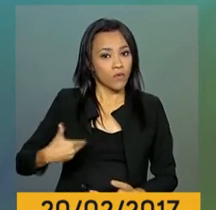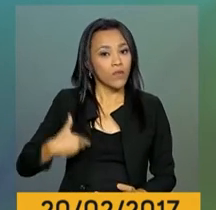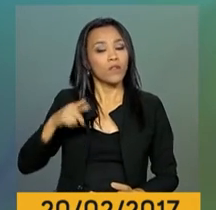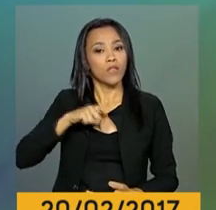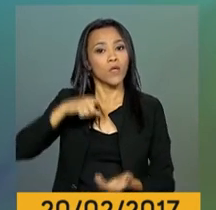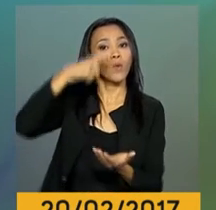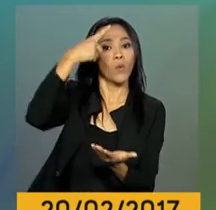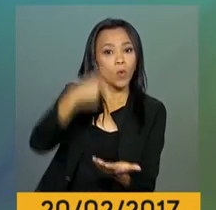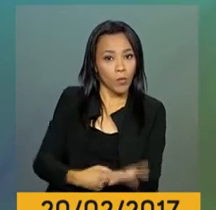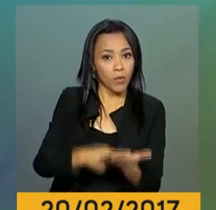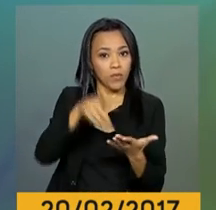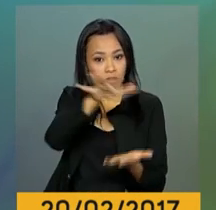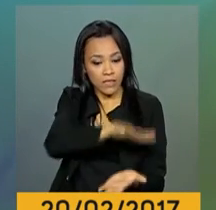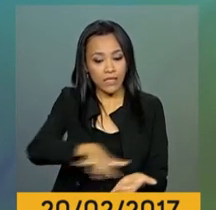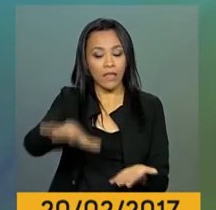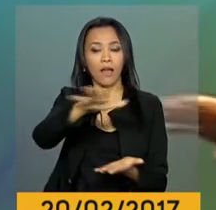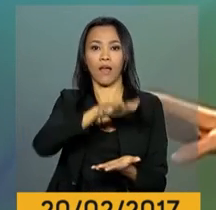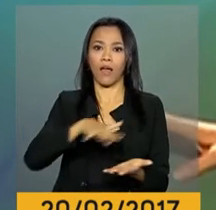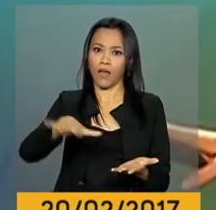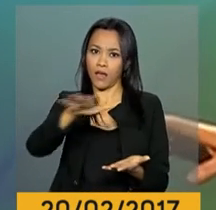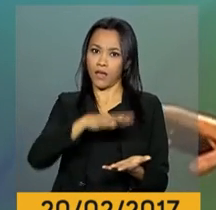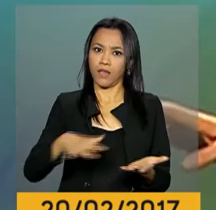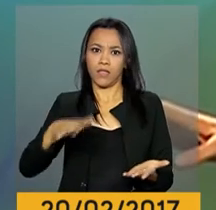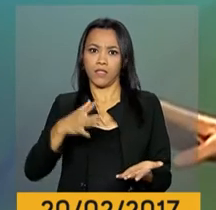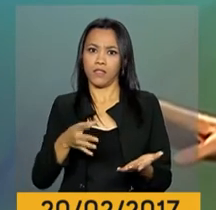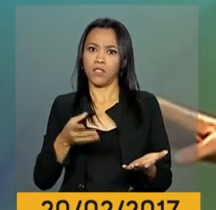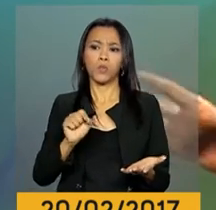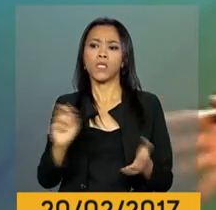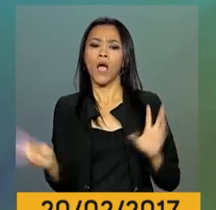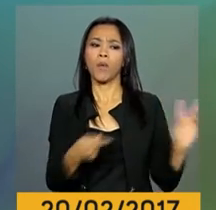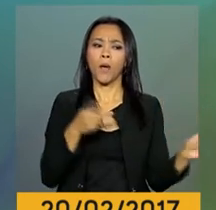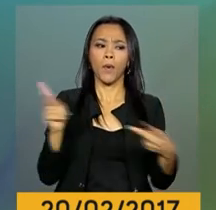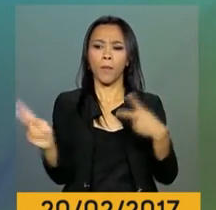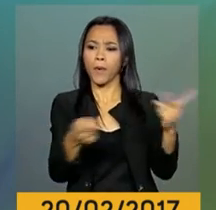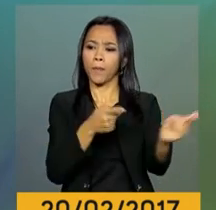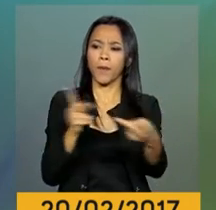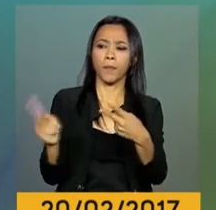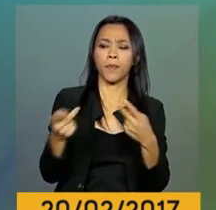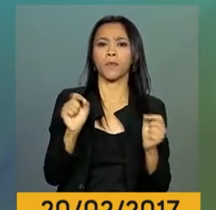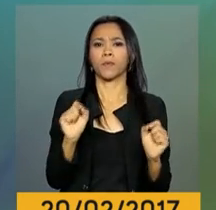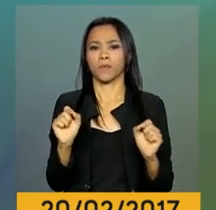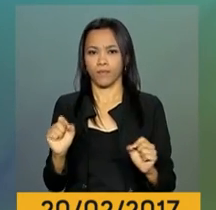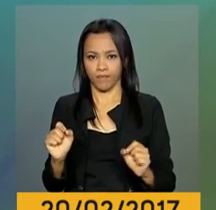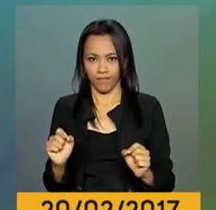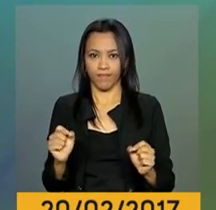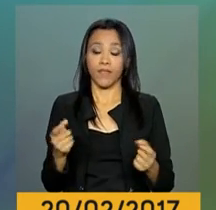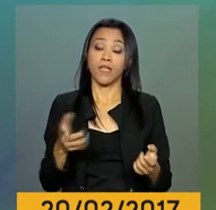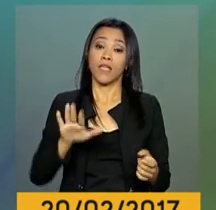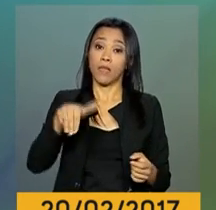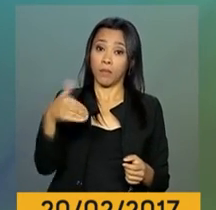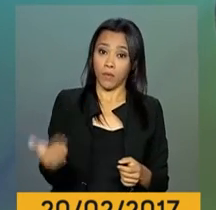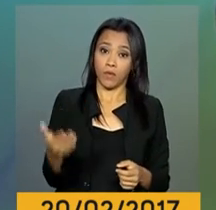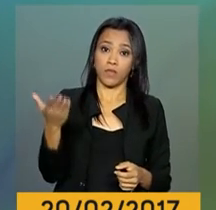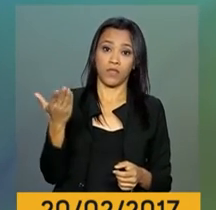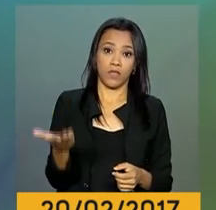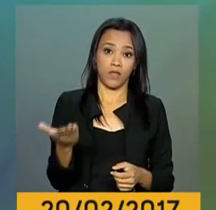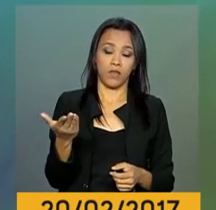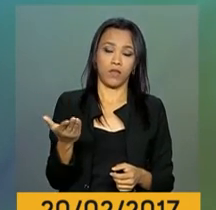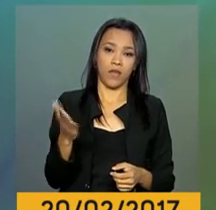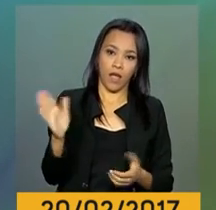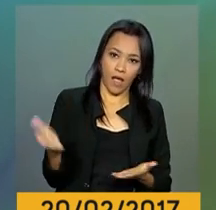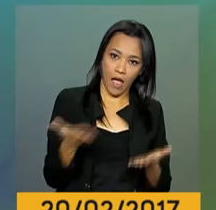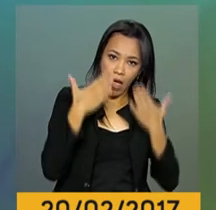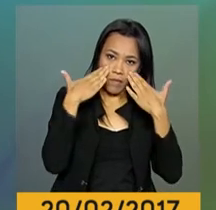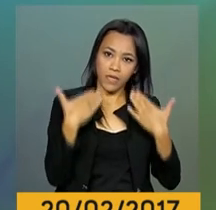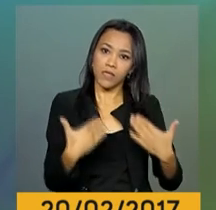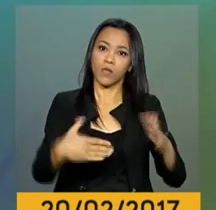com a modernização. Nós estamos fazendo isso em todos os setores da administração. Depois que o Blairo, governador, apresentou essas